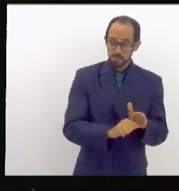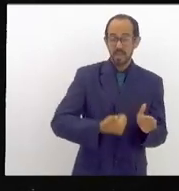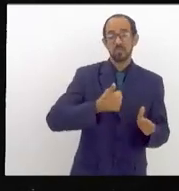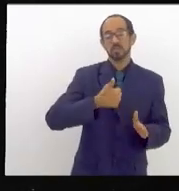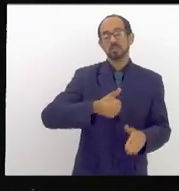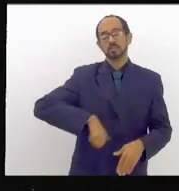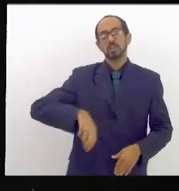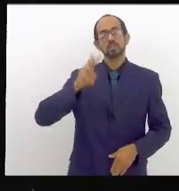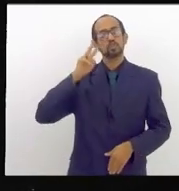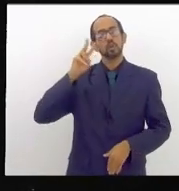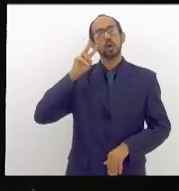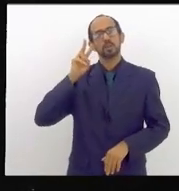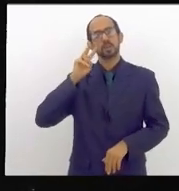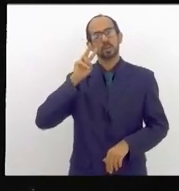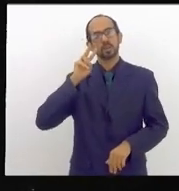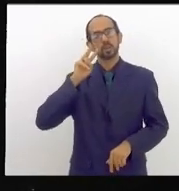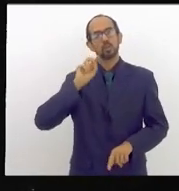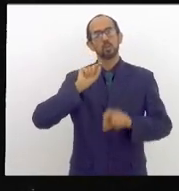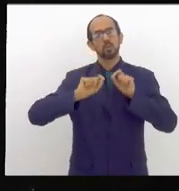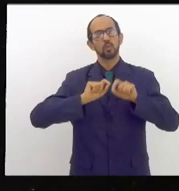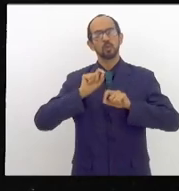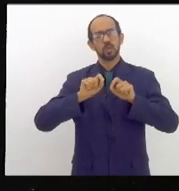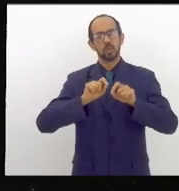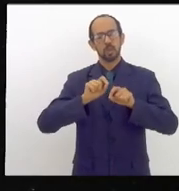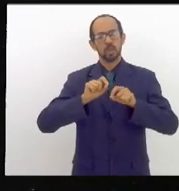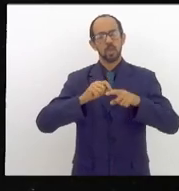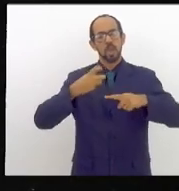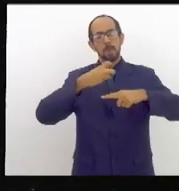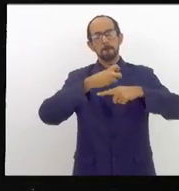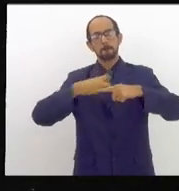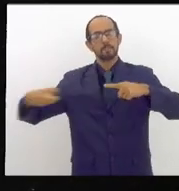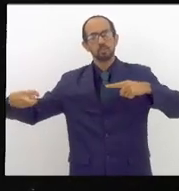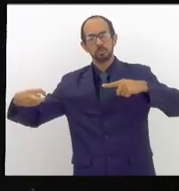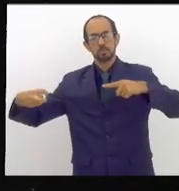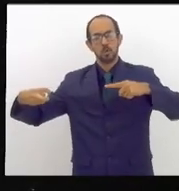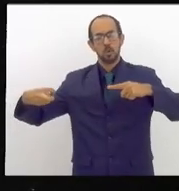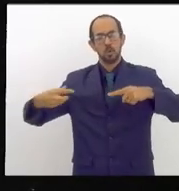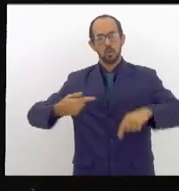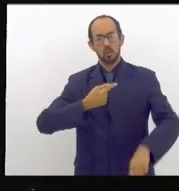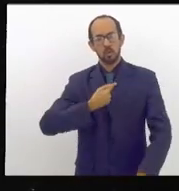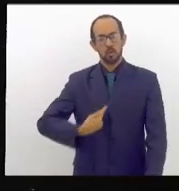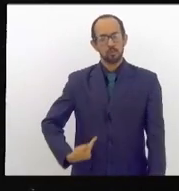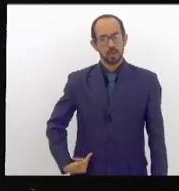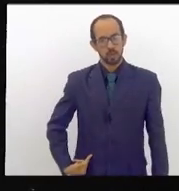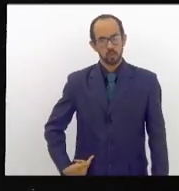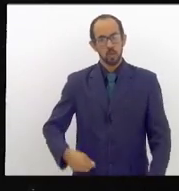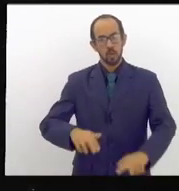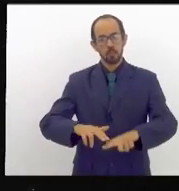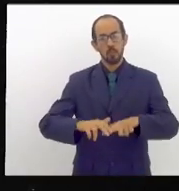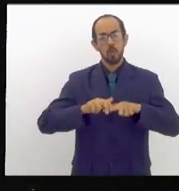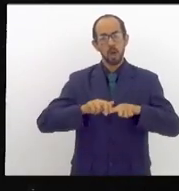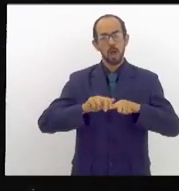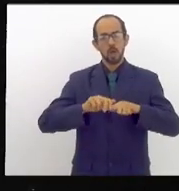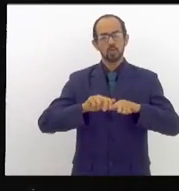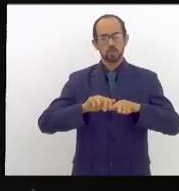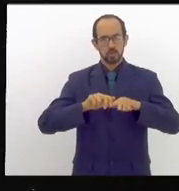senhor presidente impeachment um governador por conta de